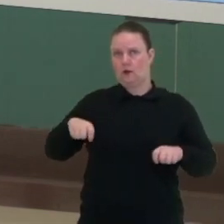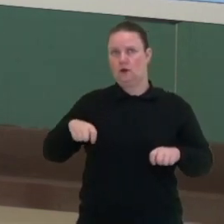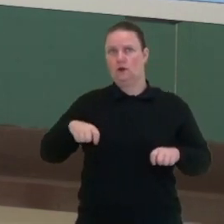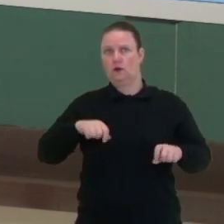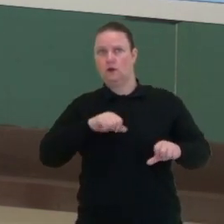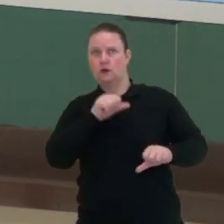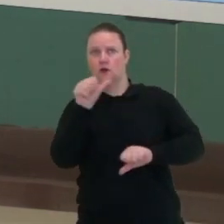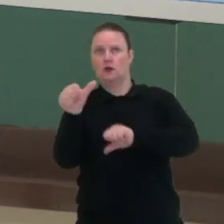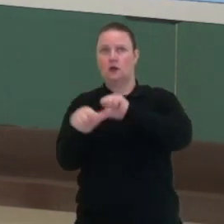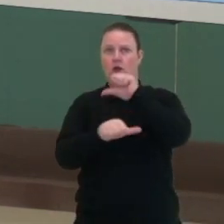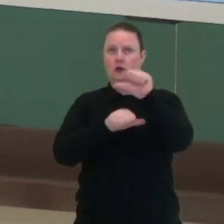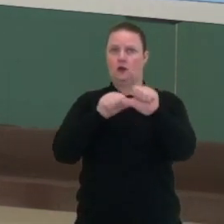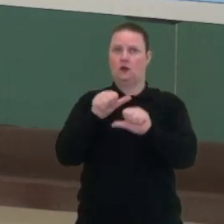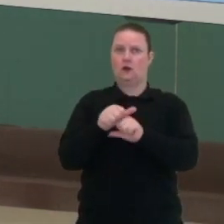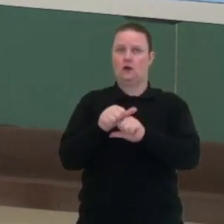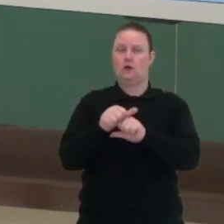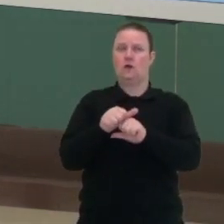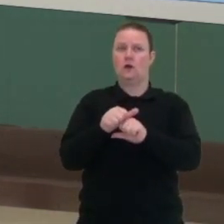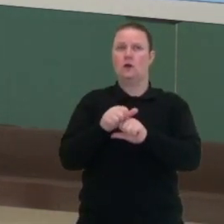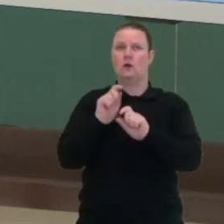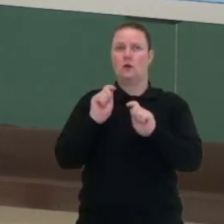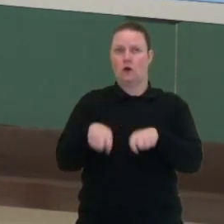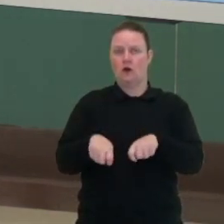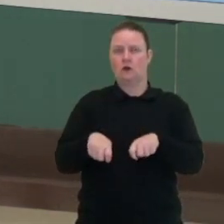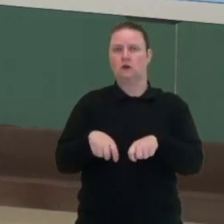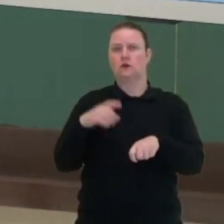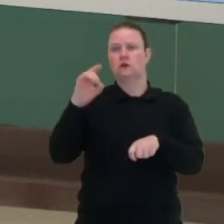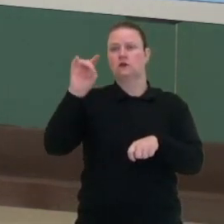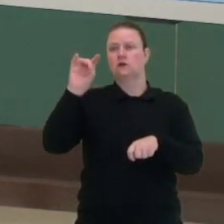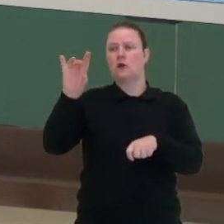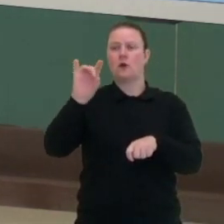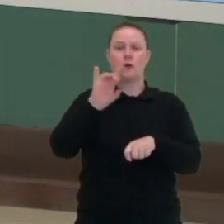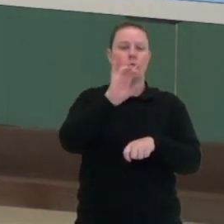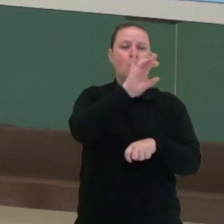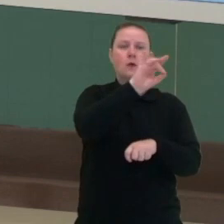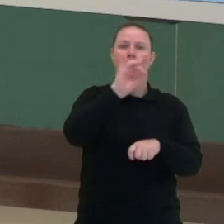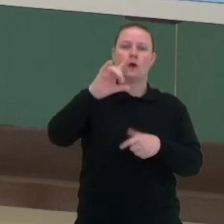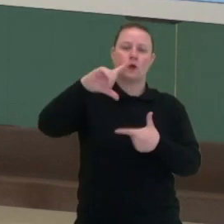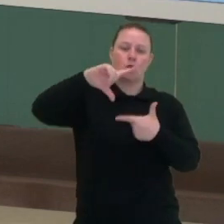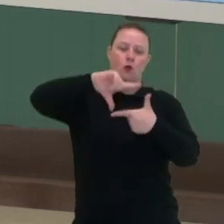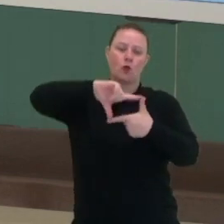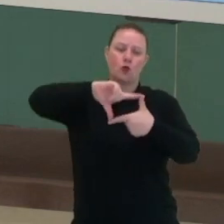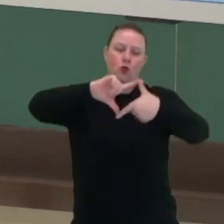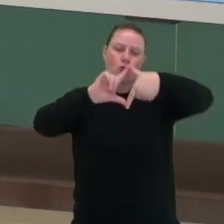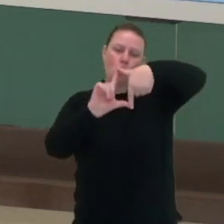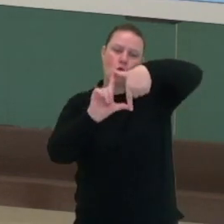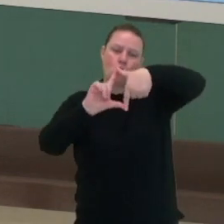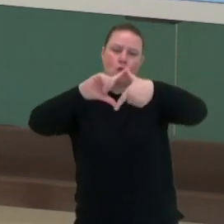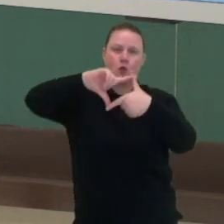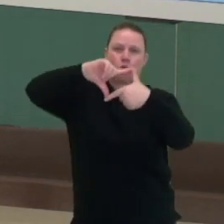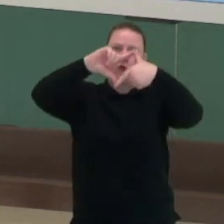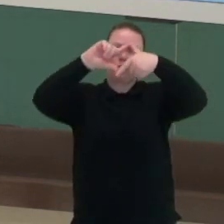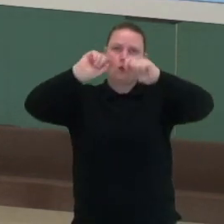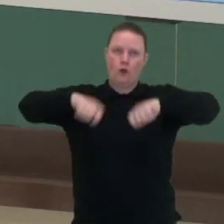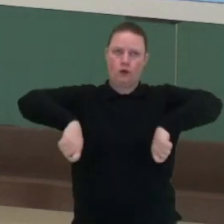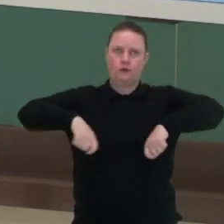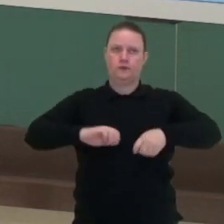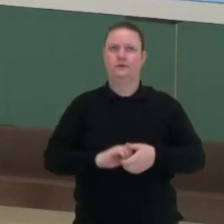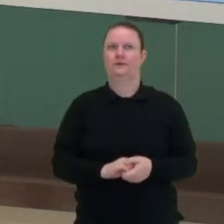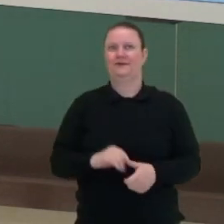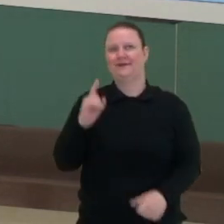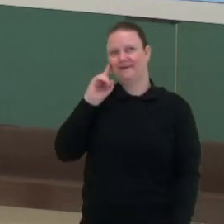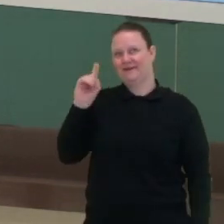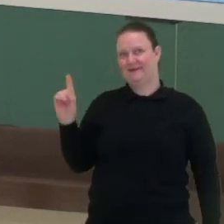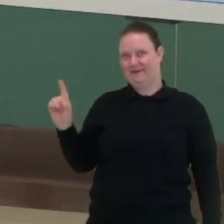transformar essa figura em várias outras figuras retangulares, não posso? Então, o que a gente pode fazer aqui,